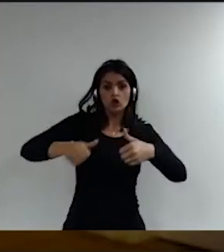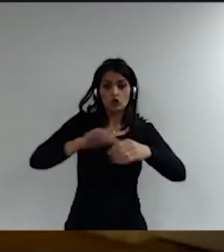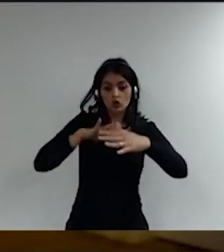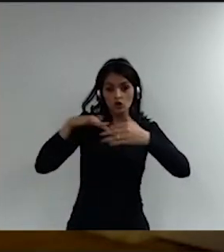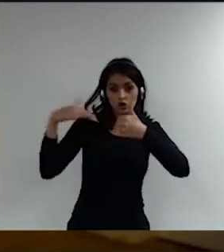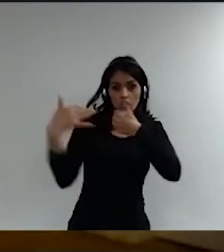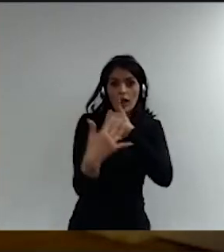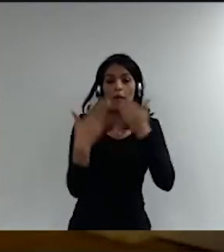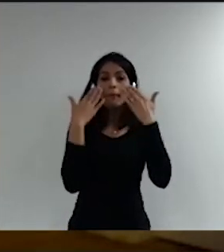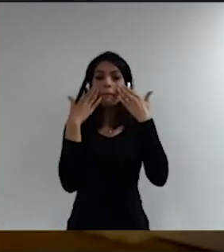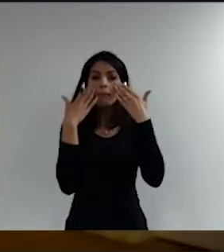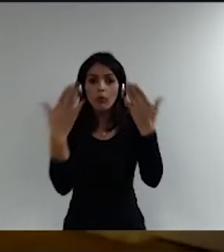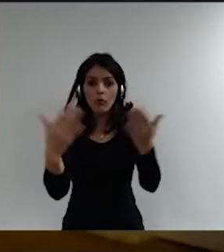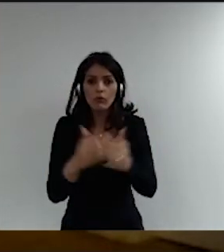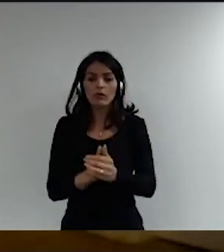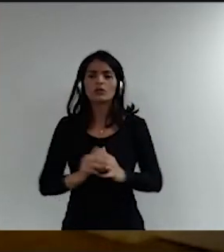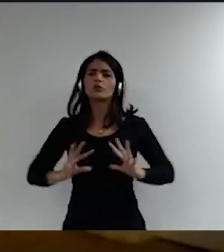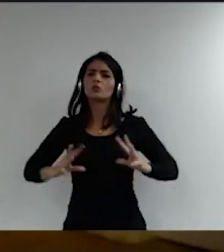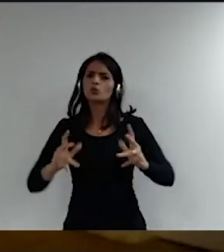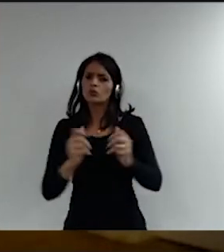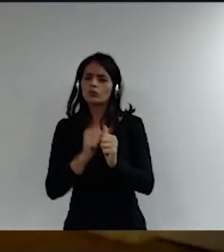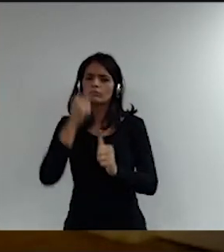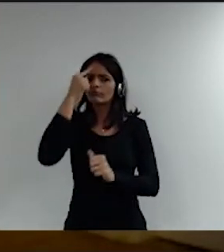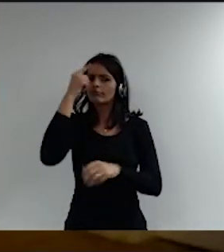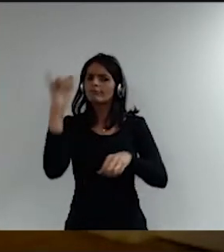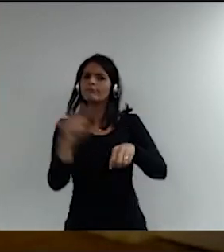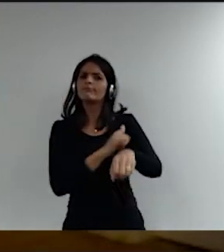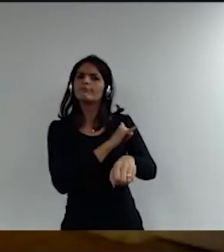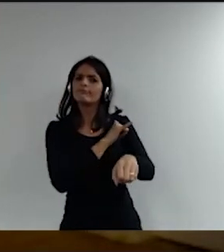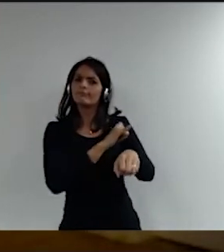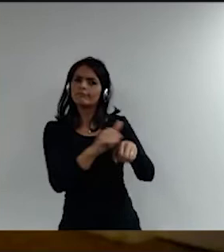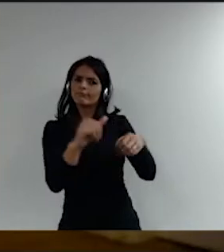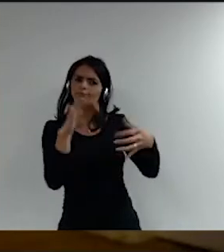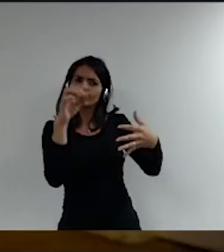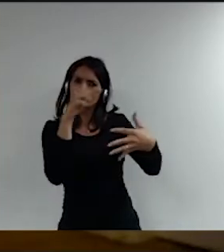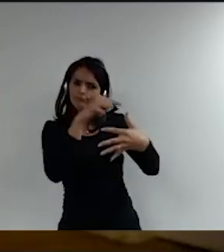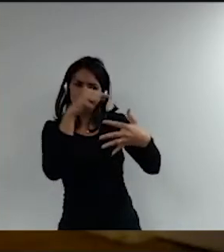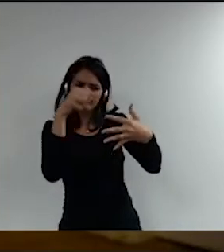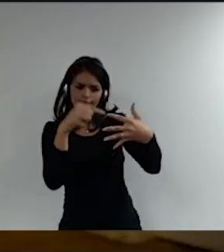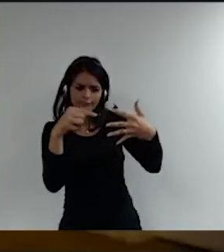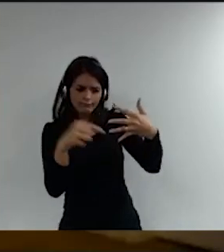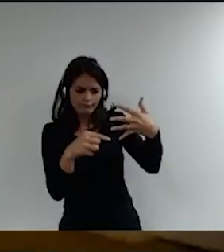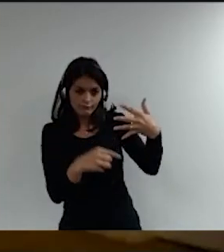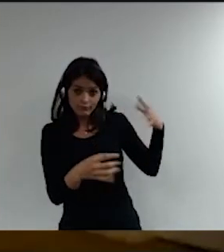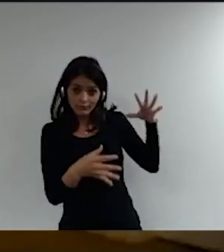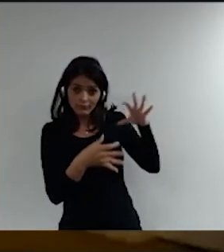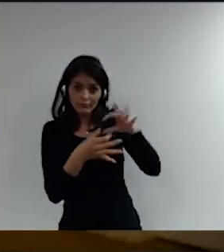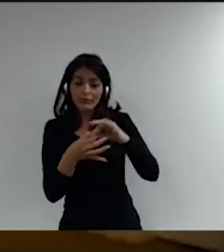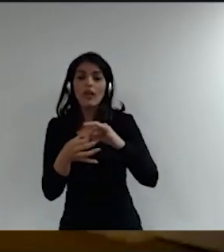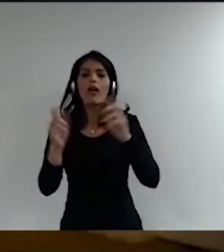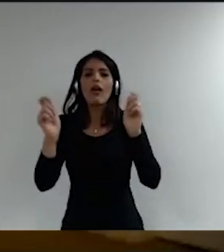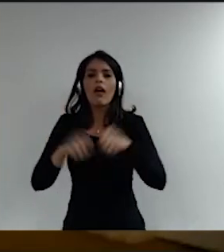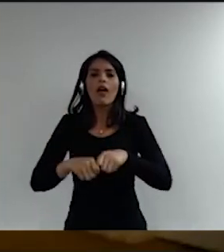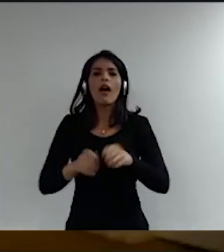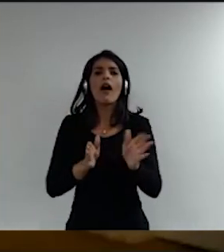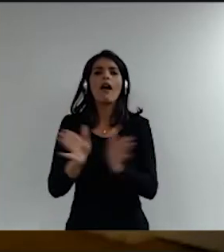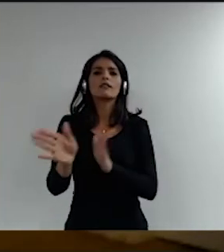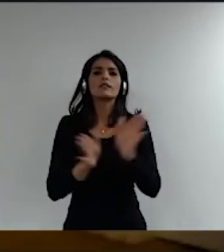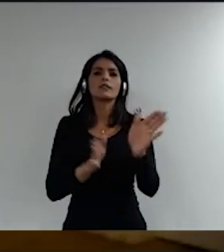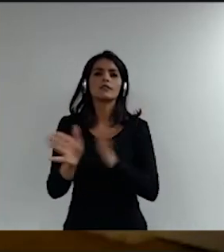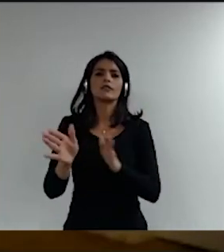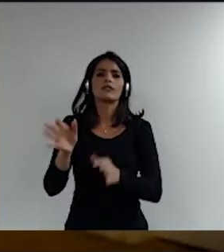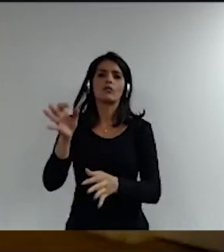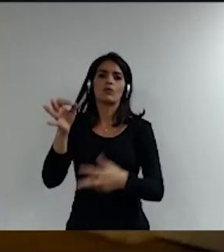Conciliar todos esses princípios requer, de certa forma, tornar viável a justiça brasileira.